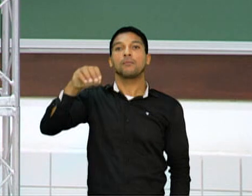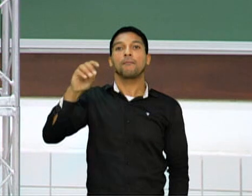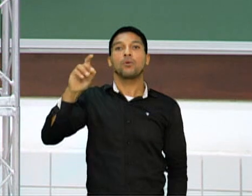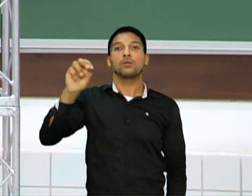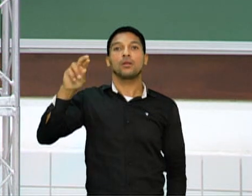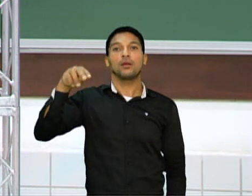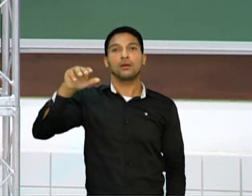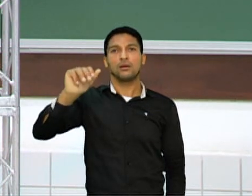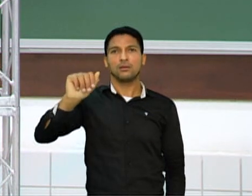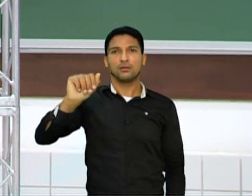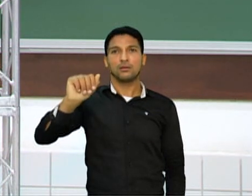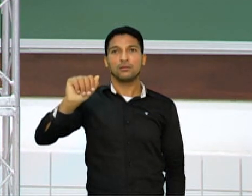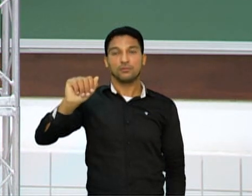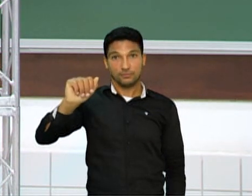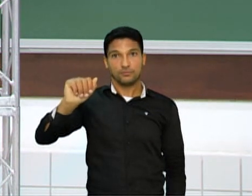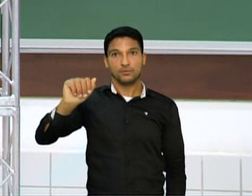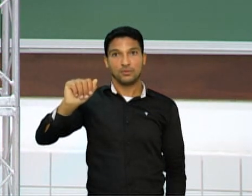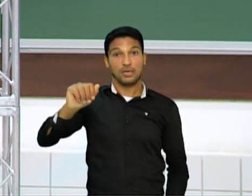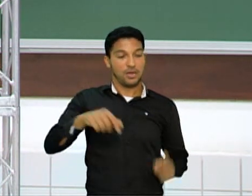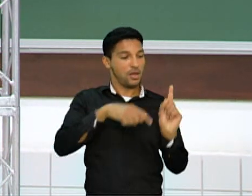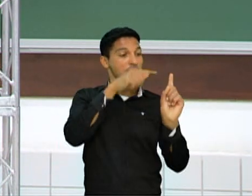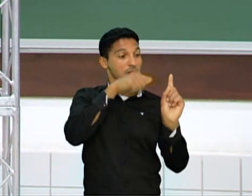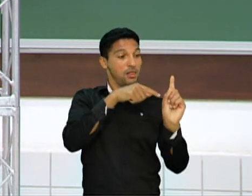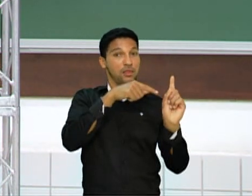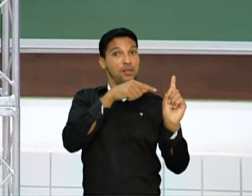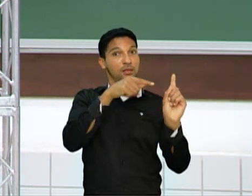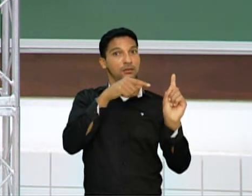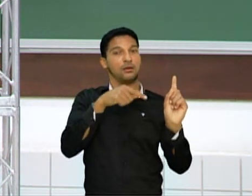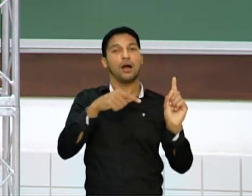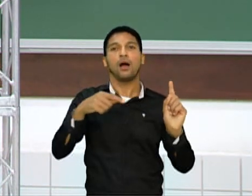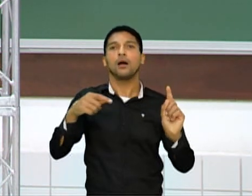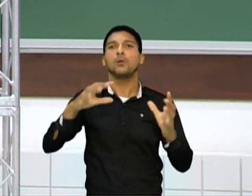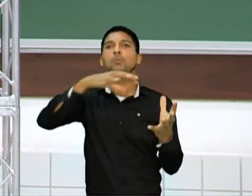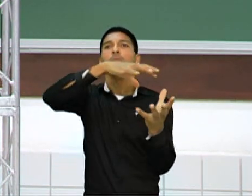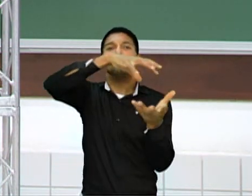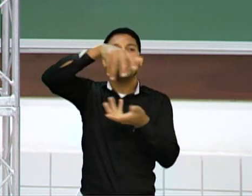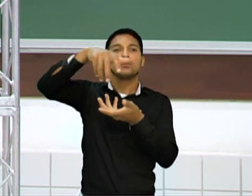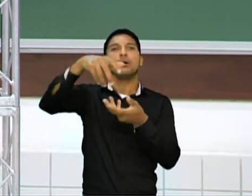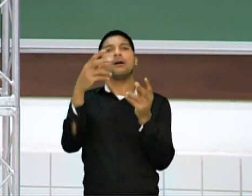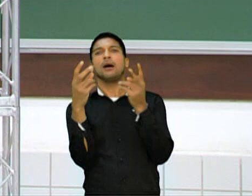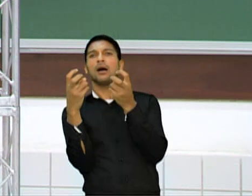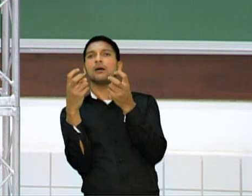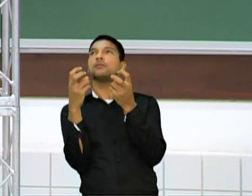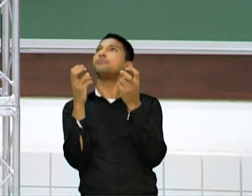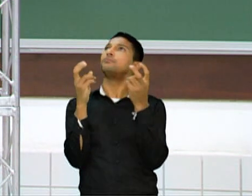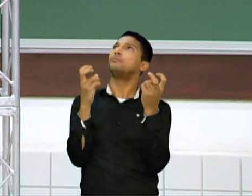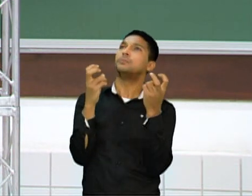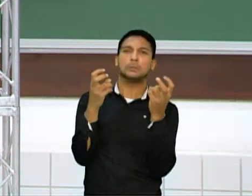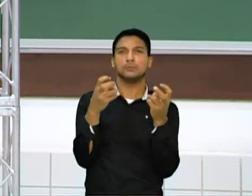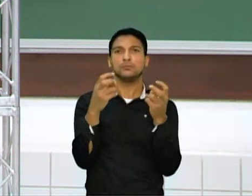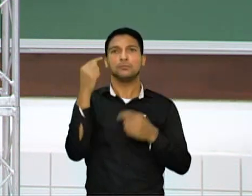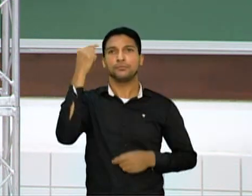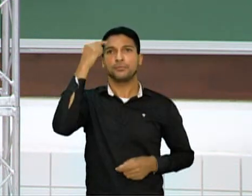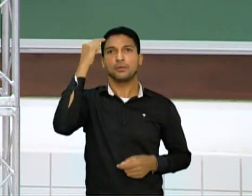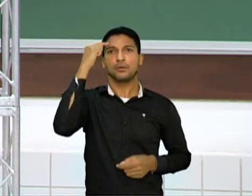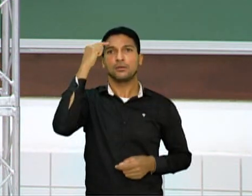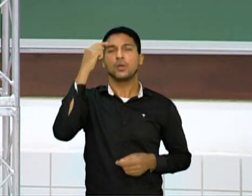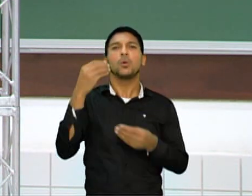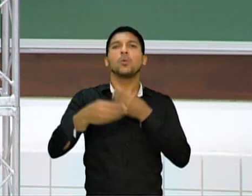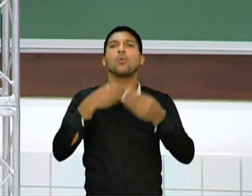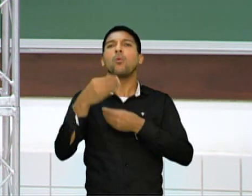vai garantir esse processo de verificação da verdade. A possibilidade da verdade, então, vai nascer